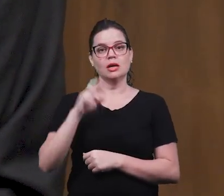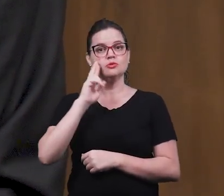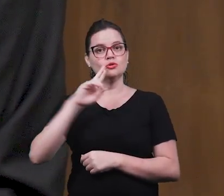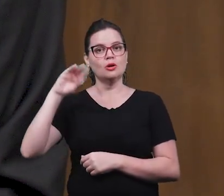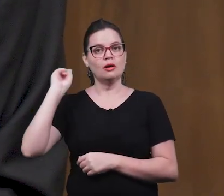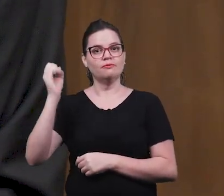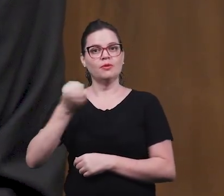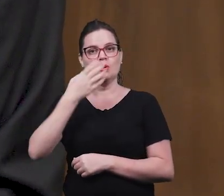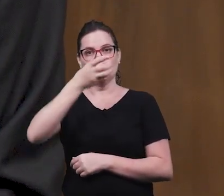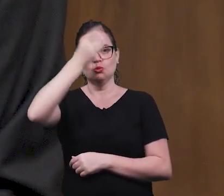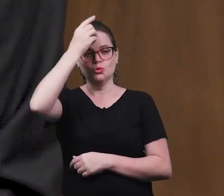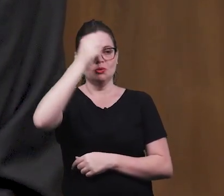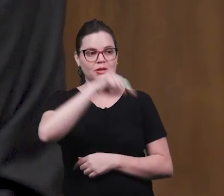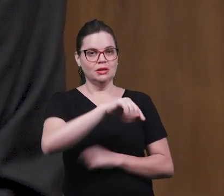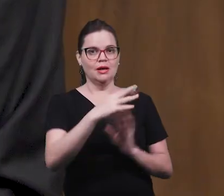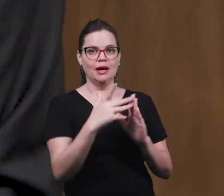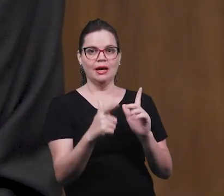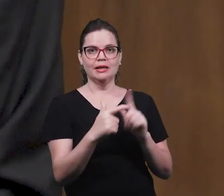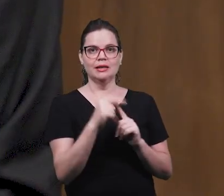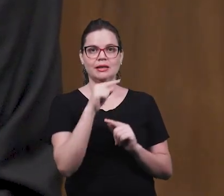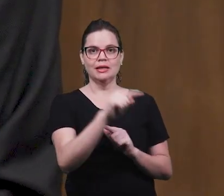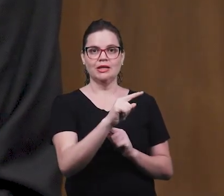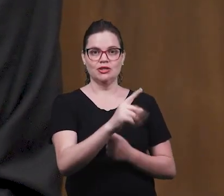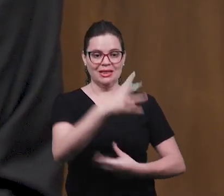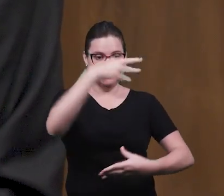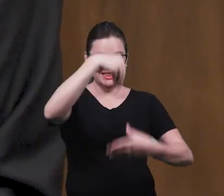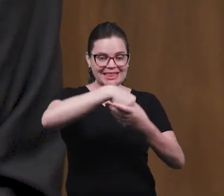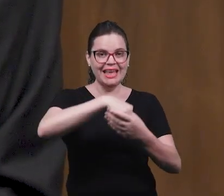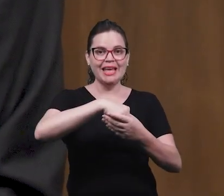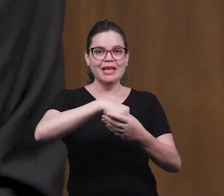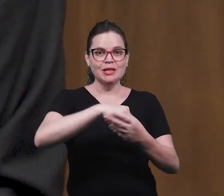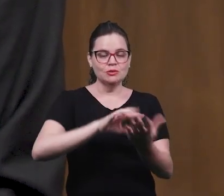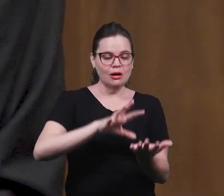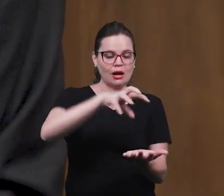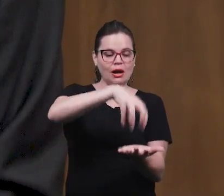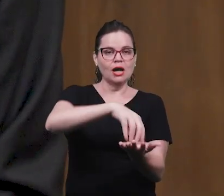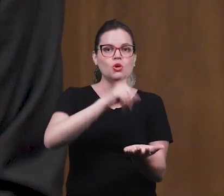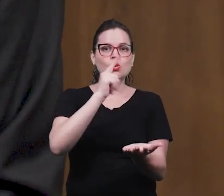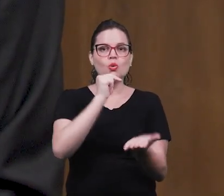dom que a igreja dele é uma igreja no meio do rio mesmo. E ele